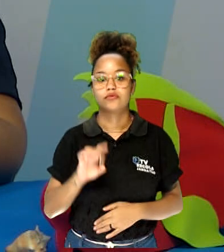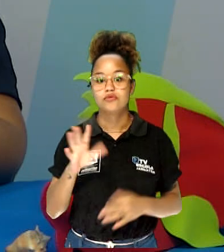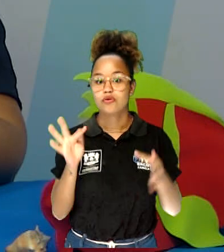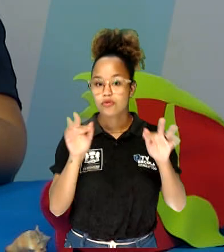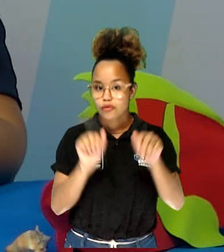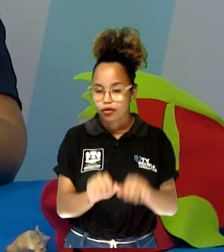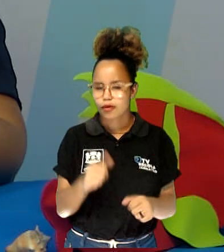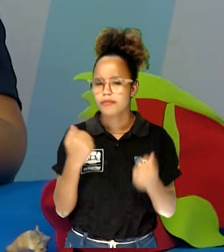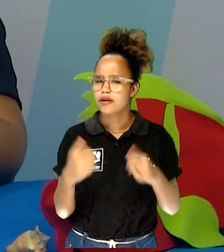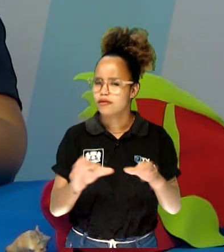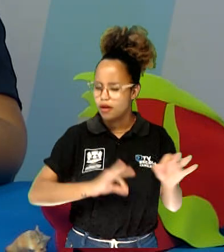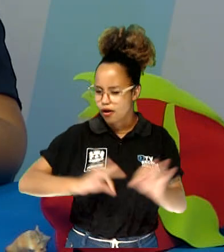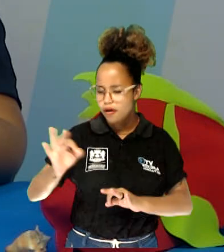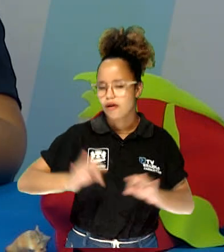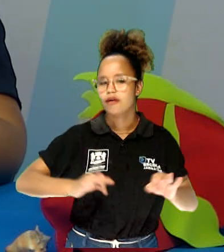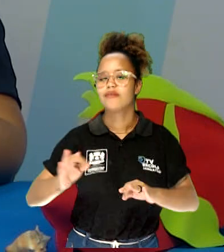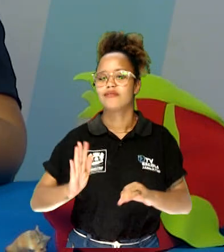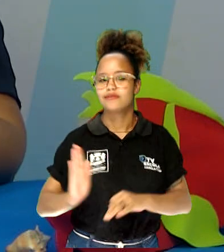Tem que caprichar no tubarão.